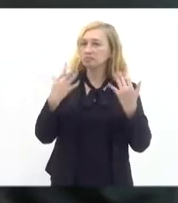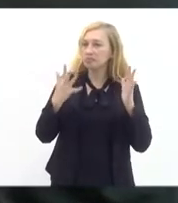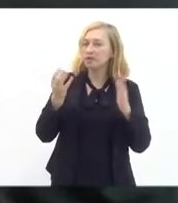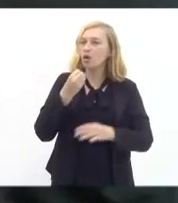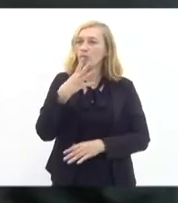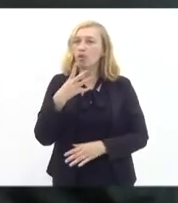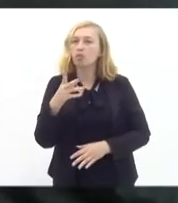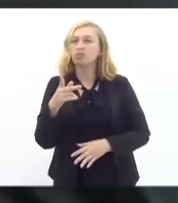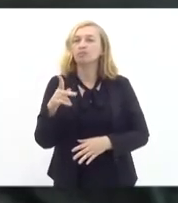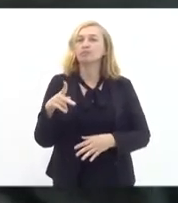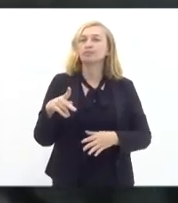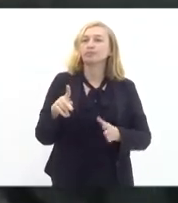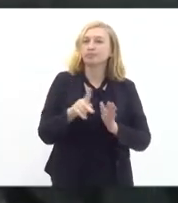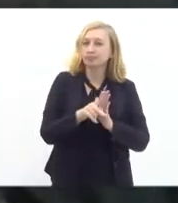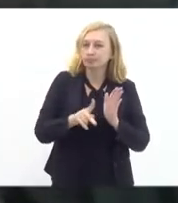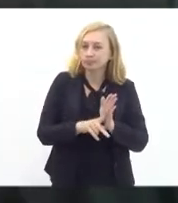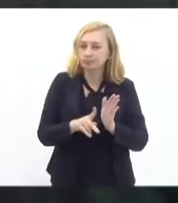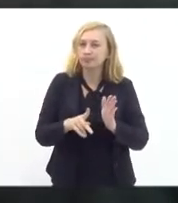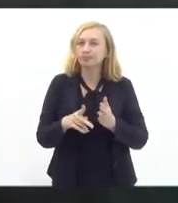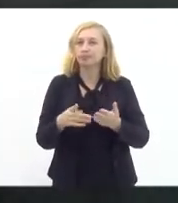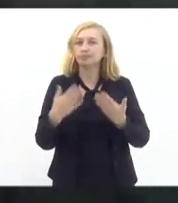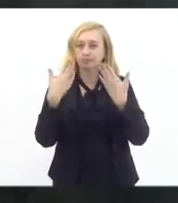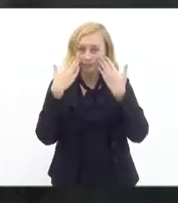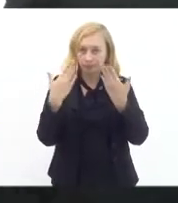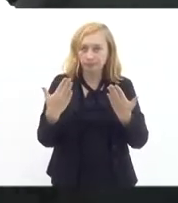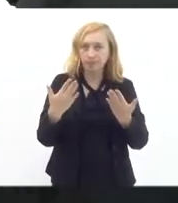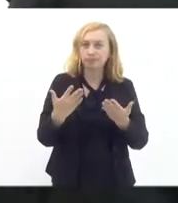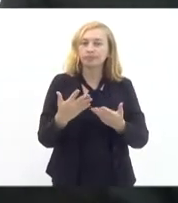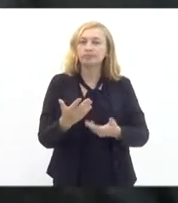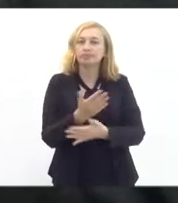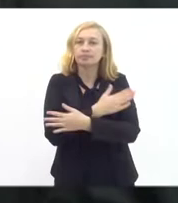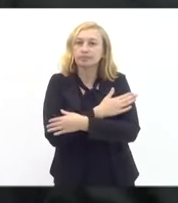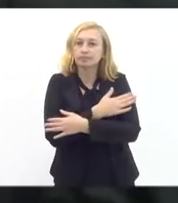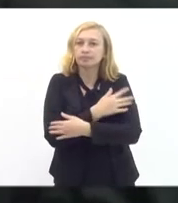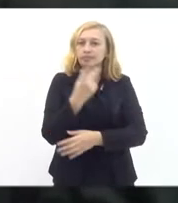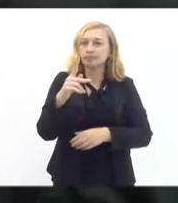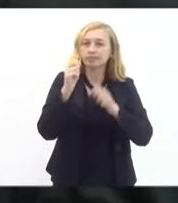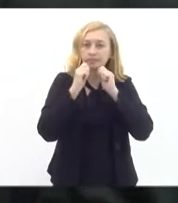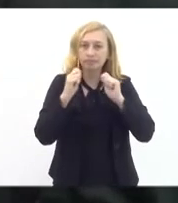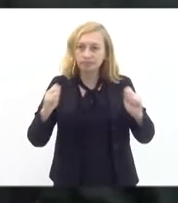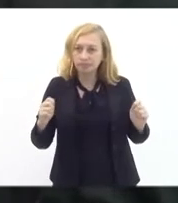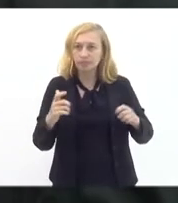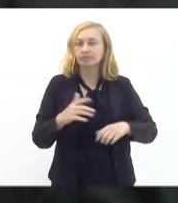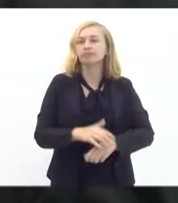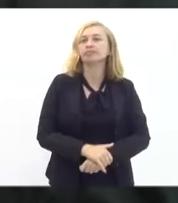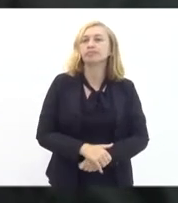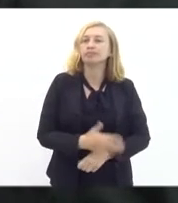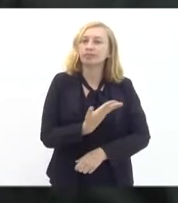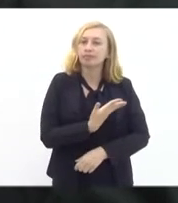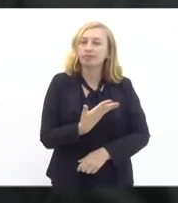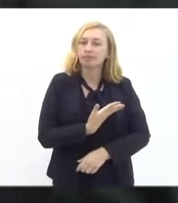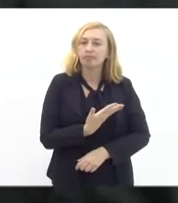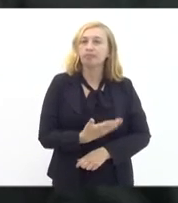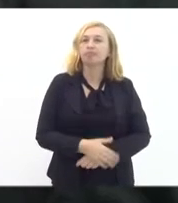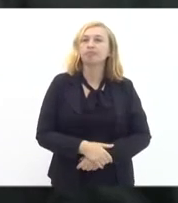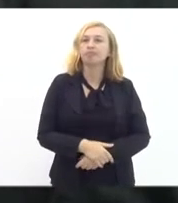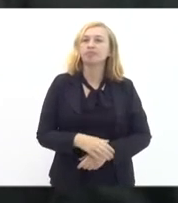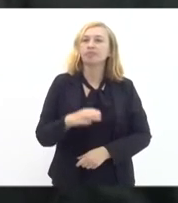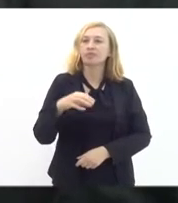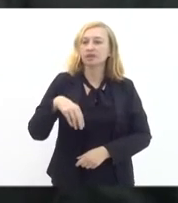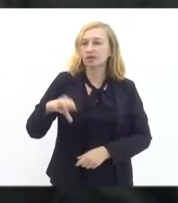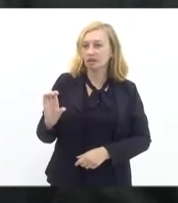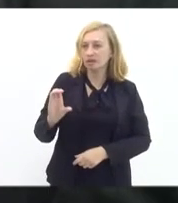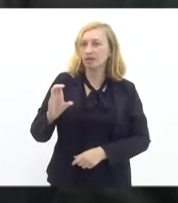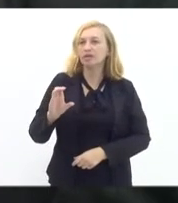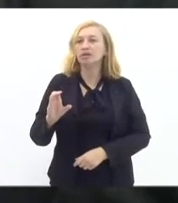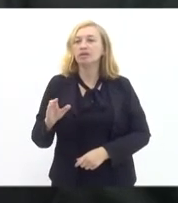apresentando, estender esse abraço aí à sua assessoria, meu amigo Gerard Sardo, querido deputado Carlos Mink,